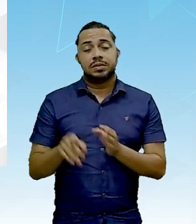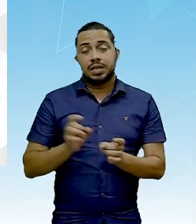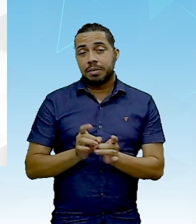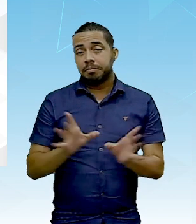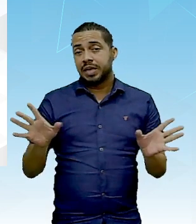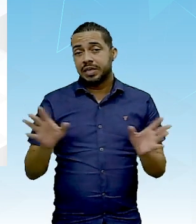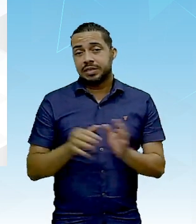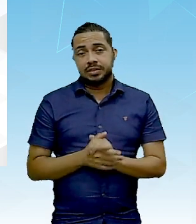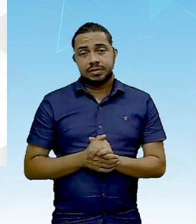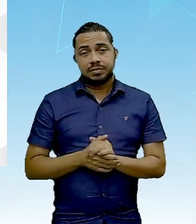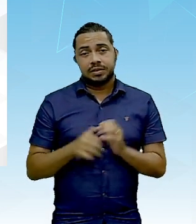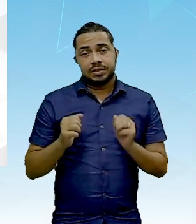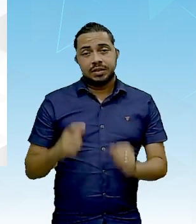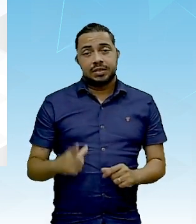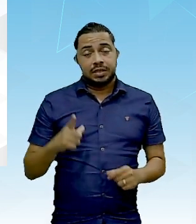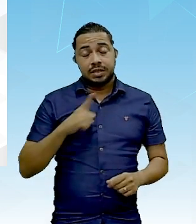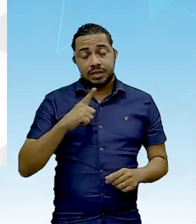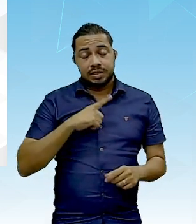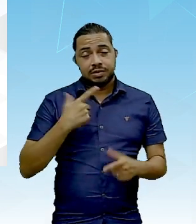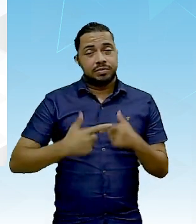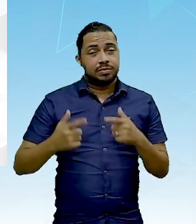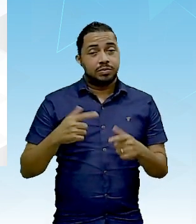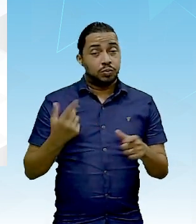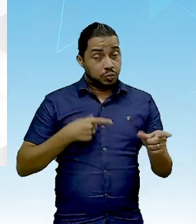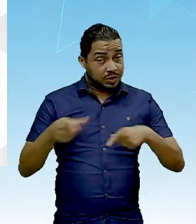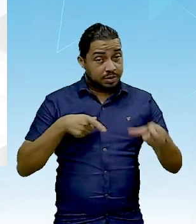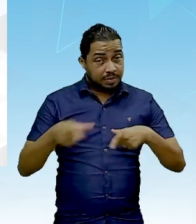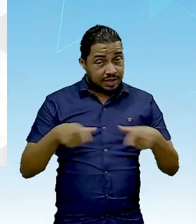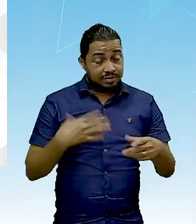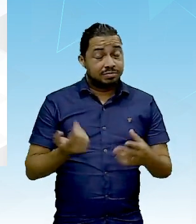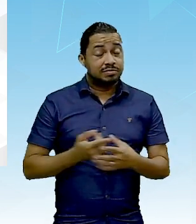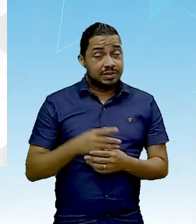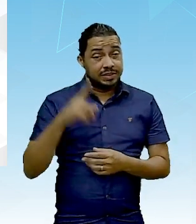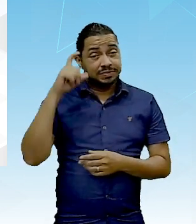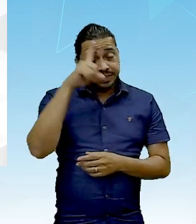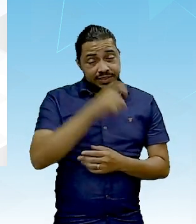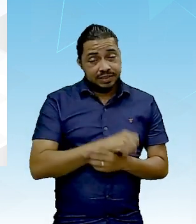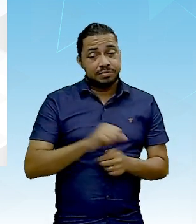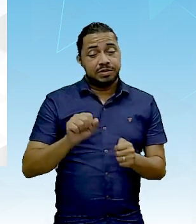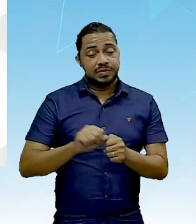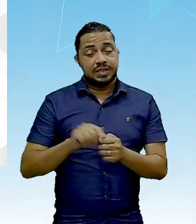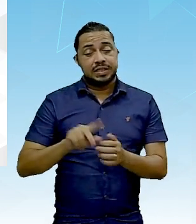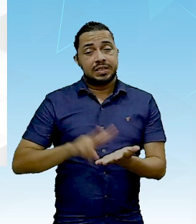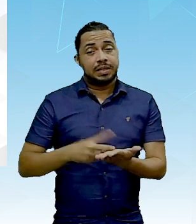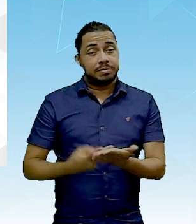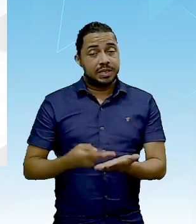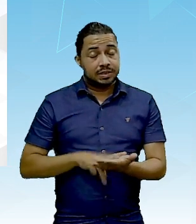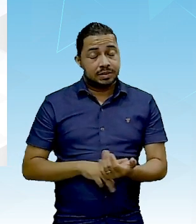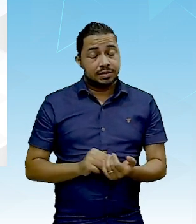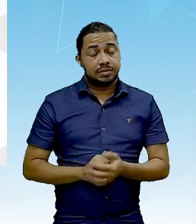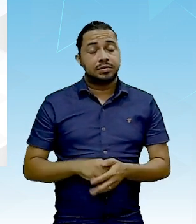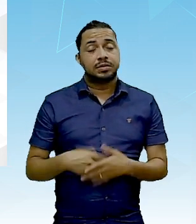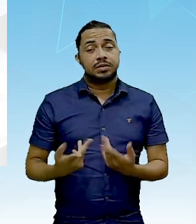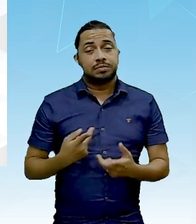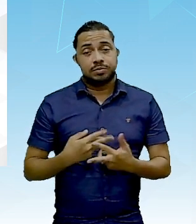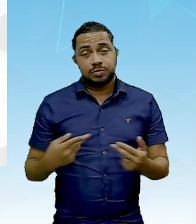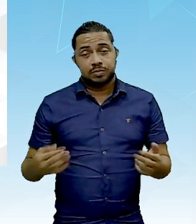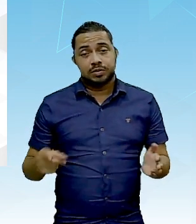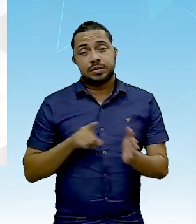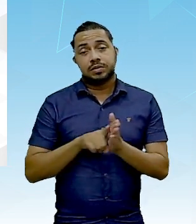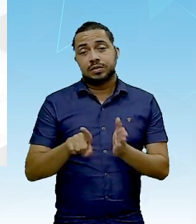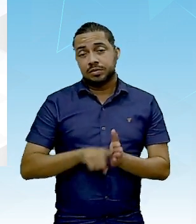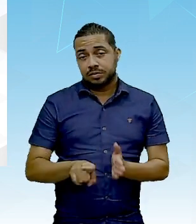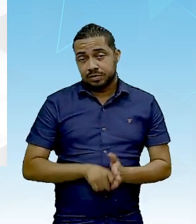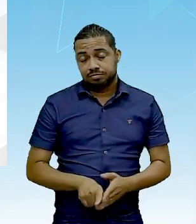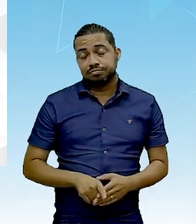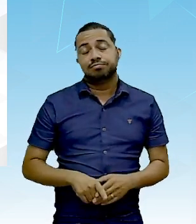aberta, aí tu vai ter um trabalhão, porque o questionário é qualitativo, né? Para fazer a interpretação. Então, muitos questionários,